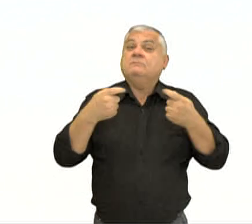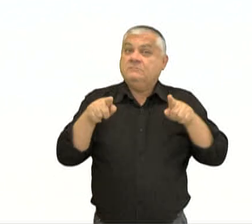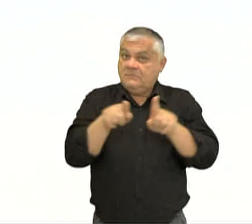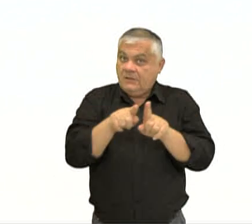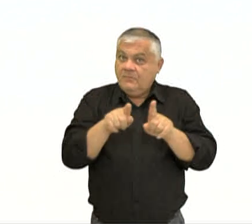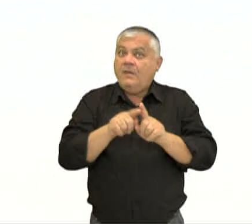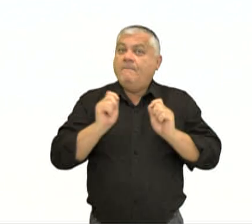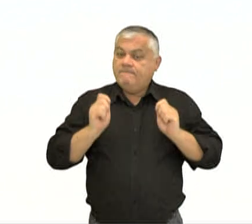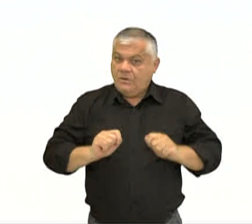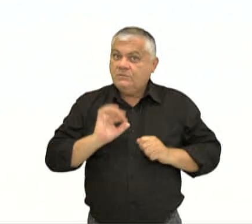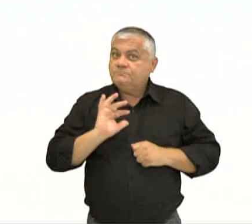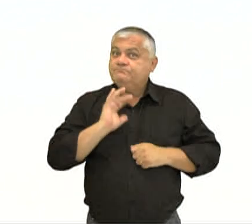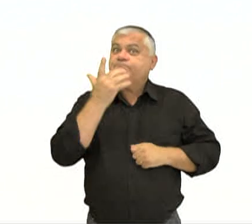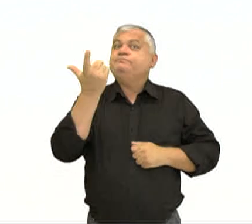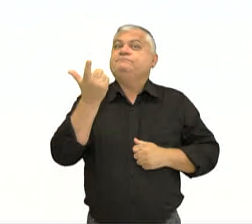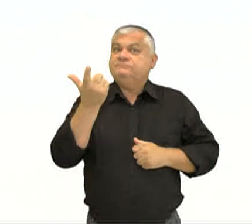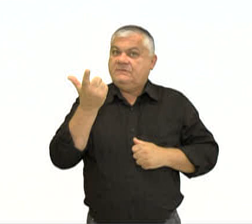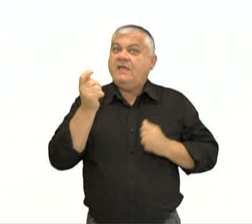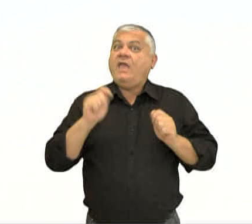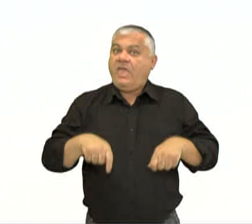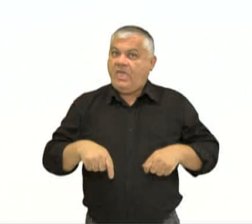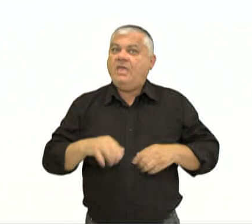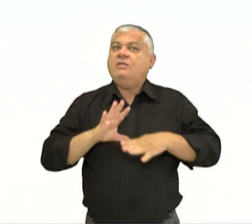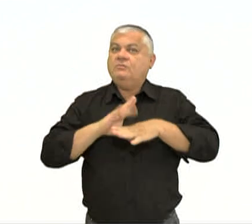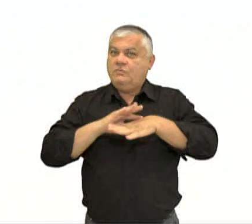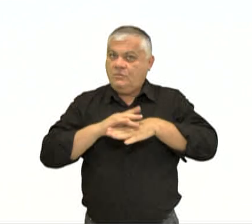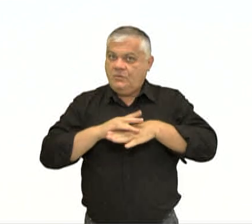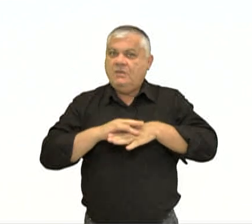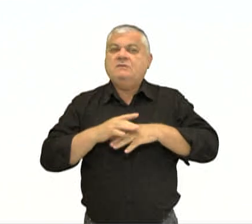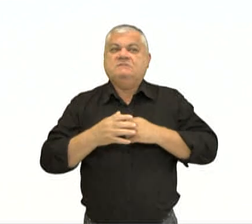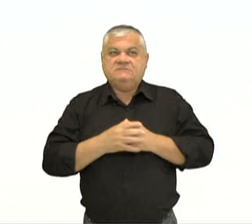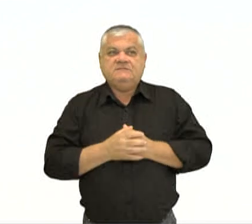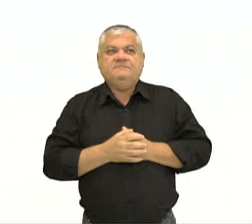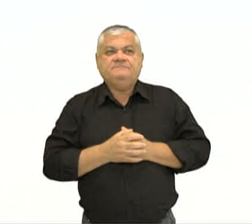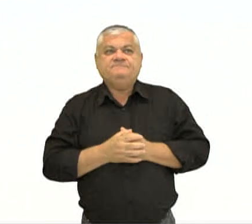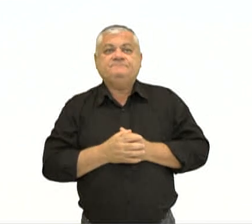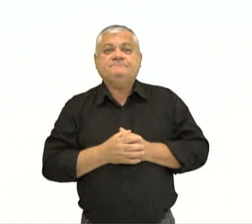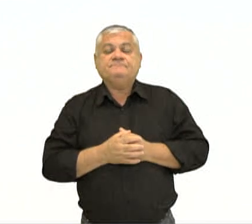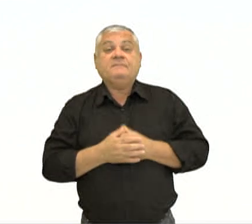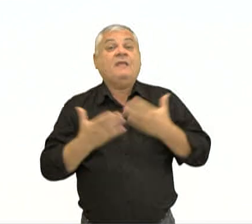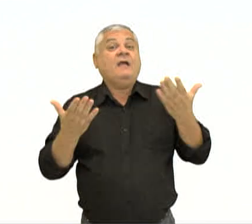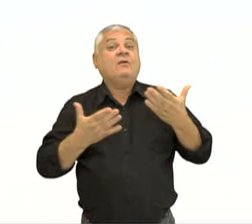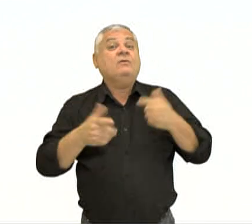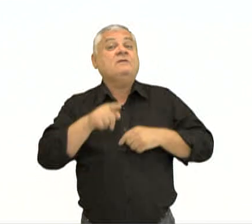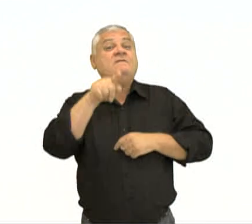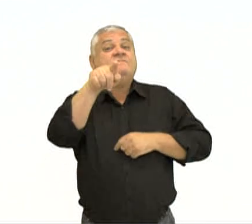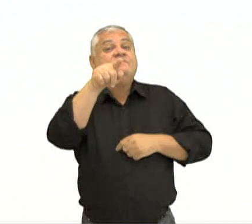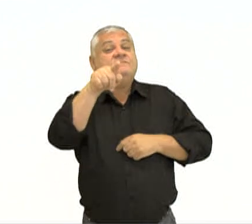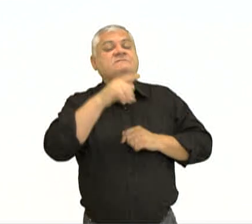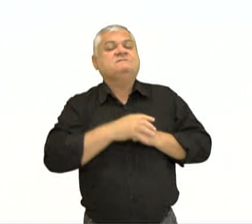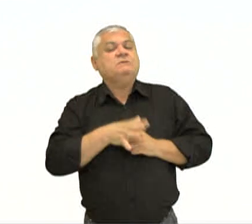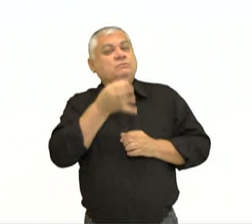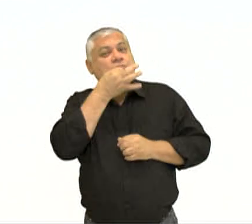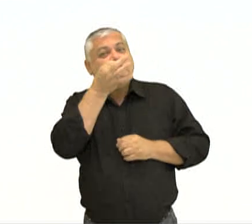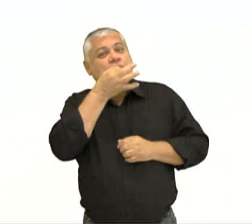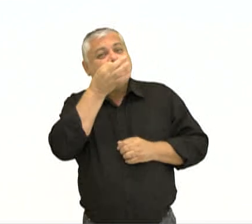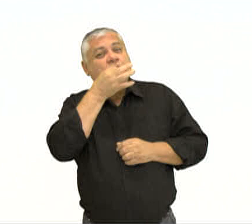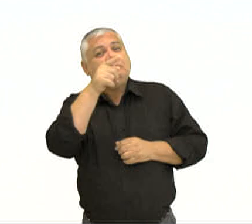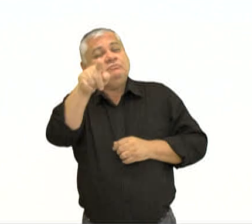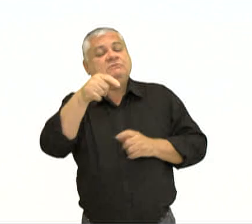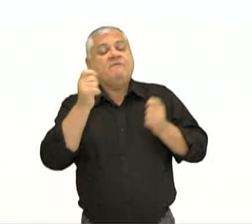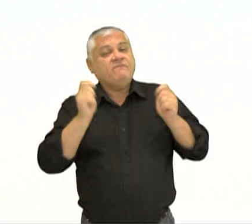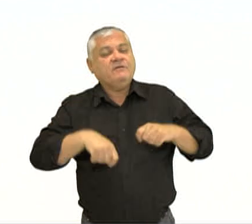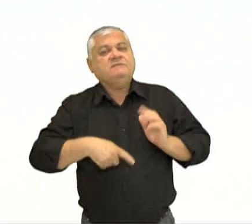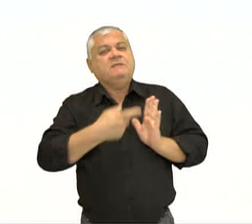pode desencadear essas respostas, essas doenças no nosso organismo. Agora então fica aqui a sugestão para que